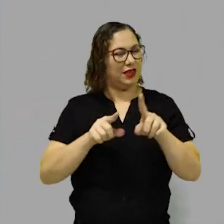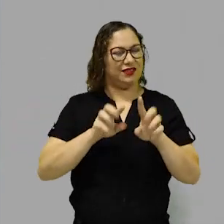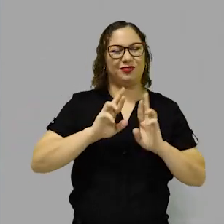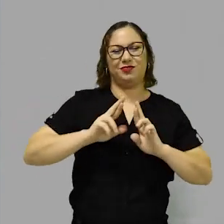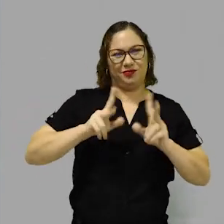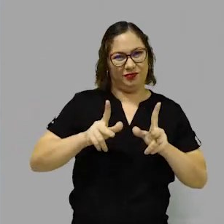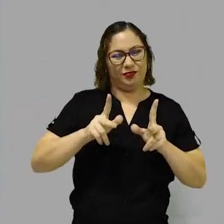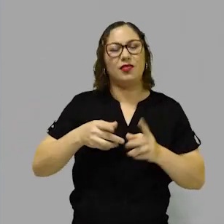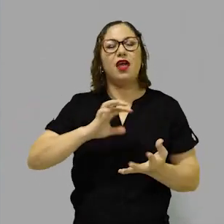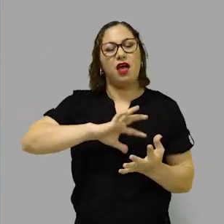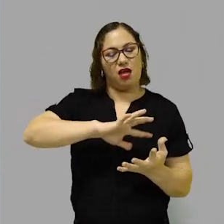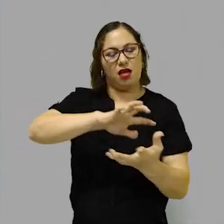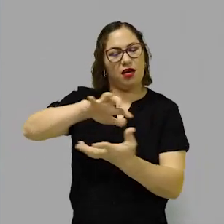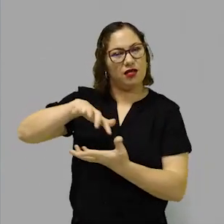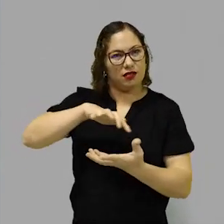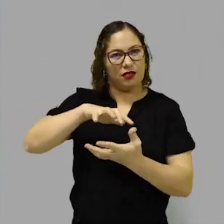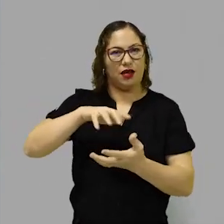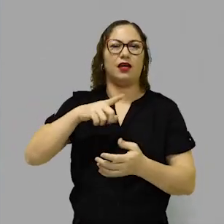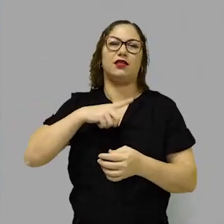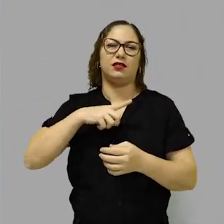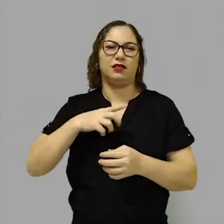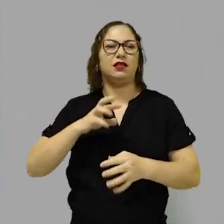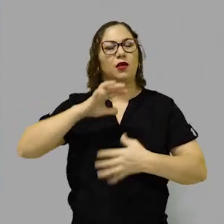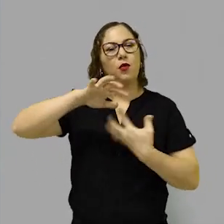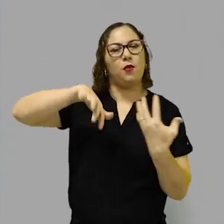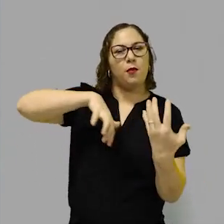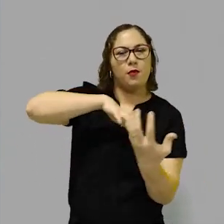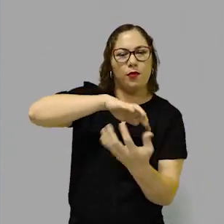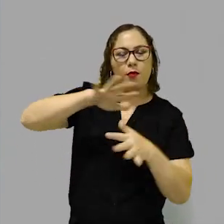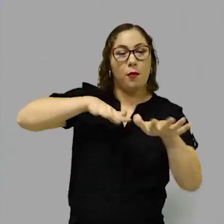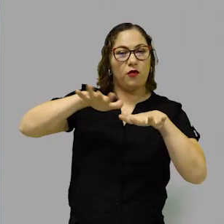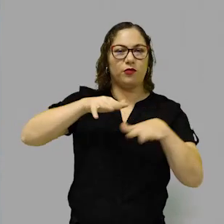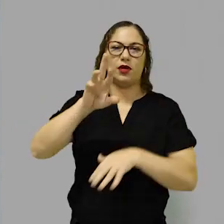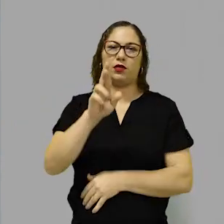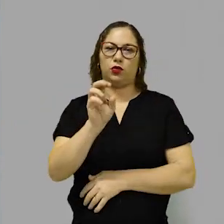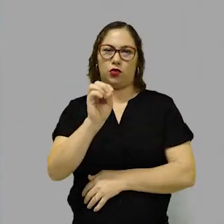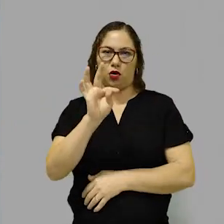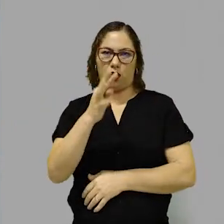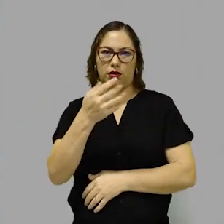a Terra realizando o seu movimento de rotação em torno do seu próprio eixo.